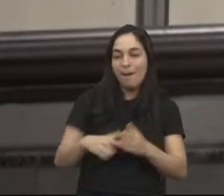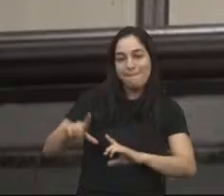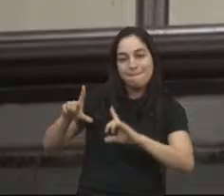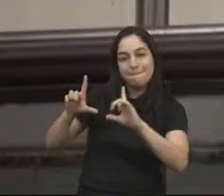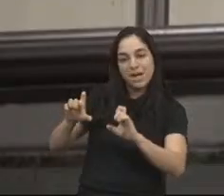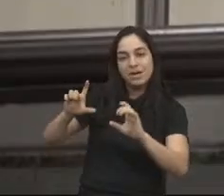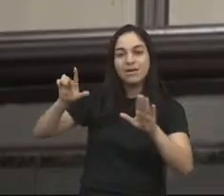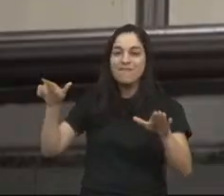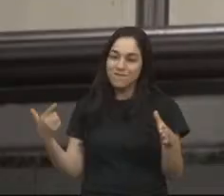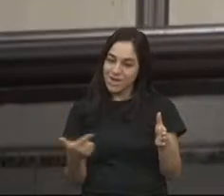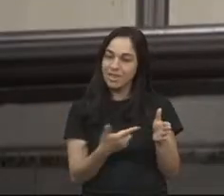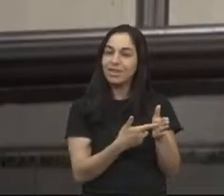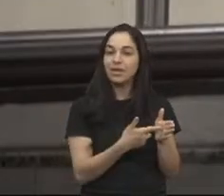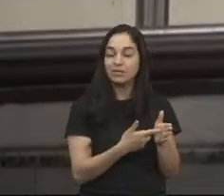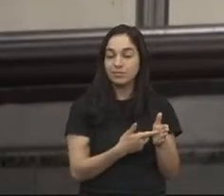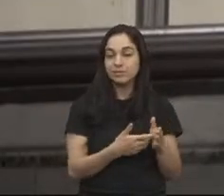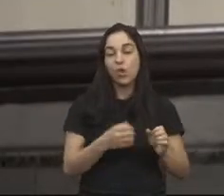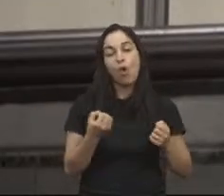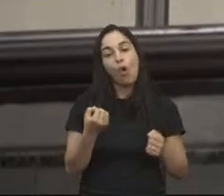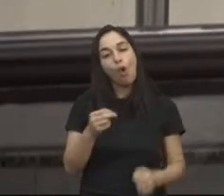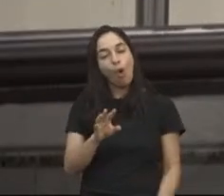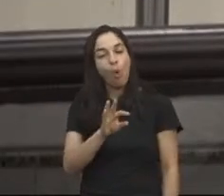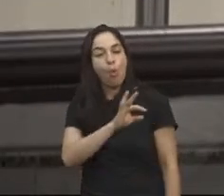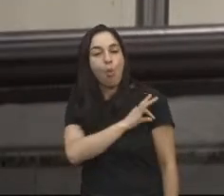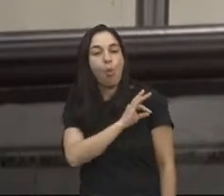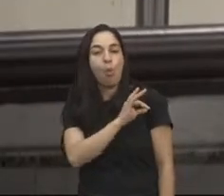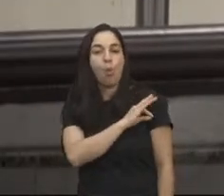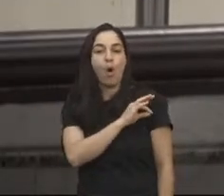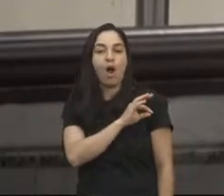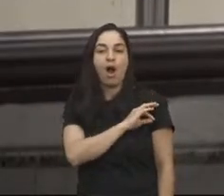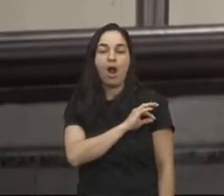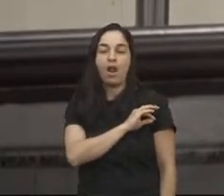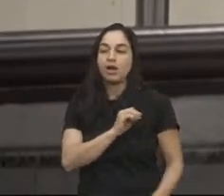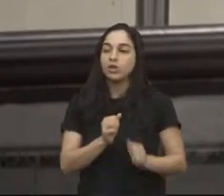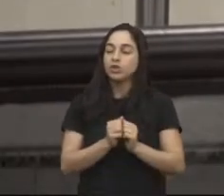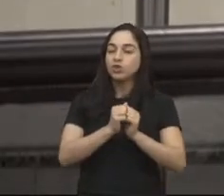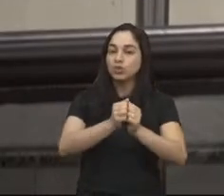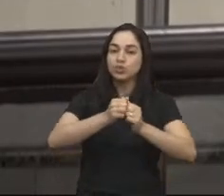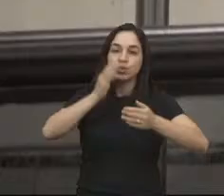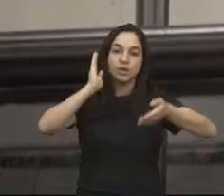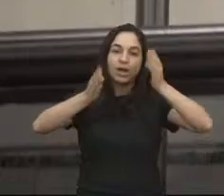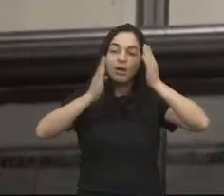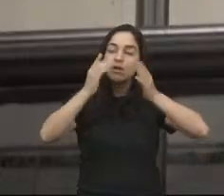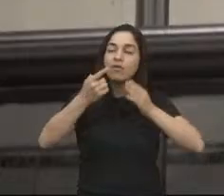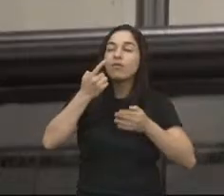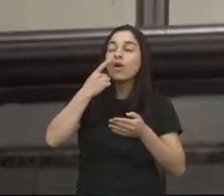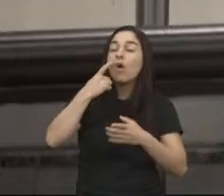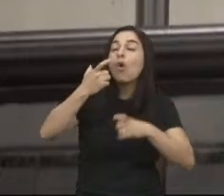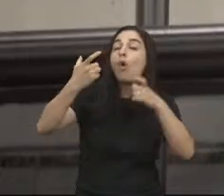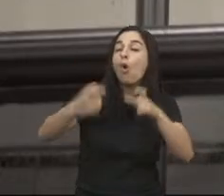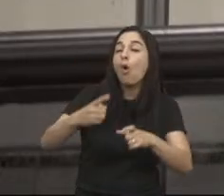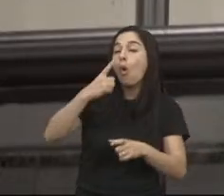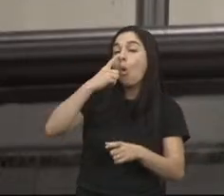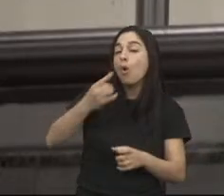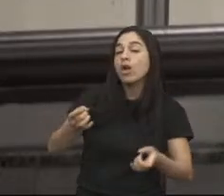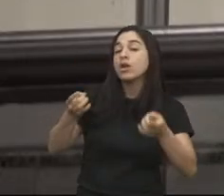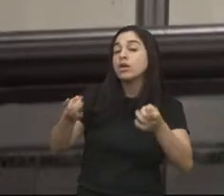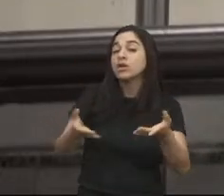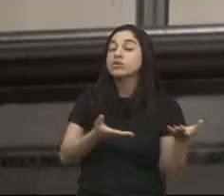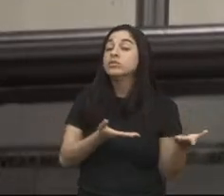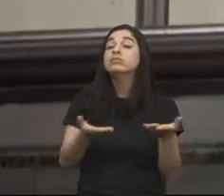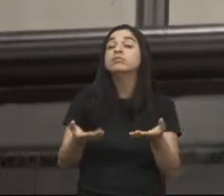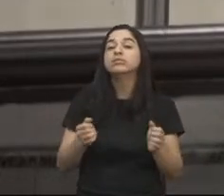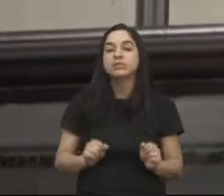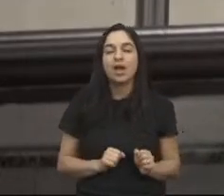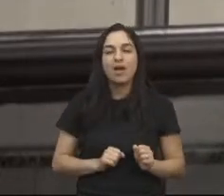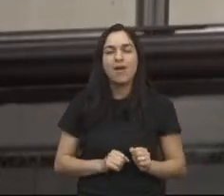fotografar. Um guarda municipal vai acompanhar a gente, um caminhão carregado, e vai querer saber onde a gente vai descartar. Certo? Vai